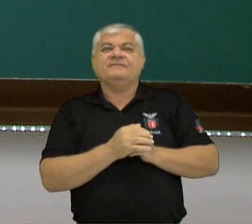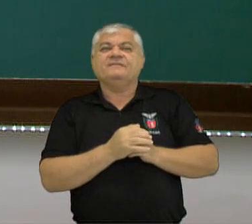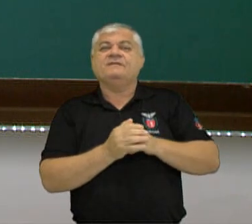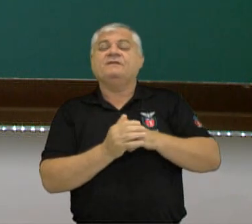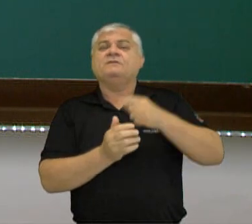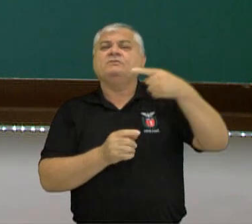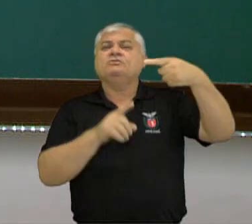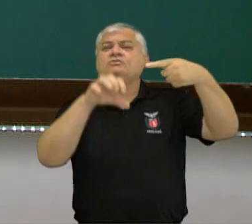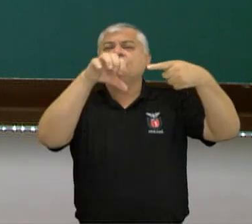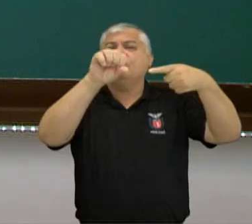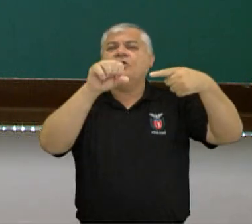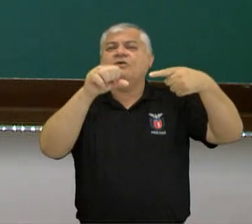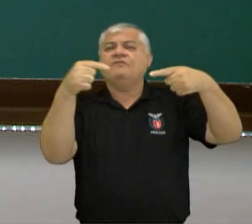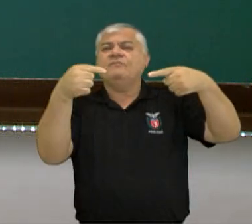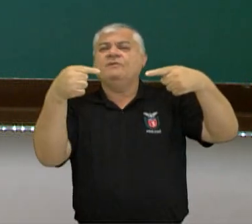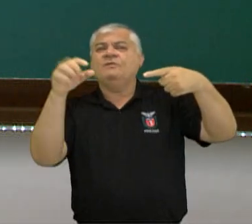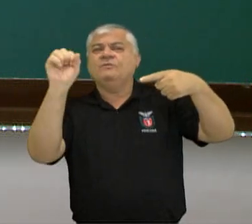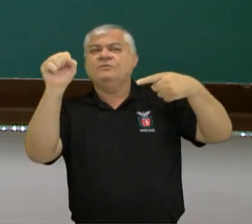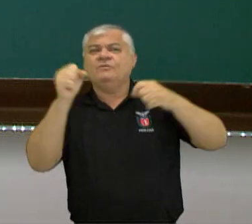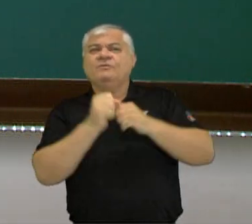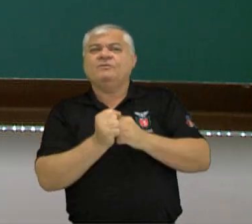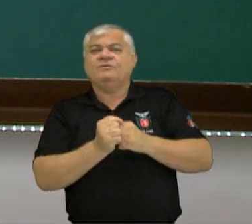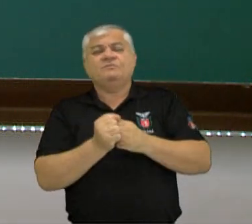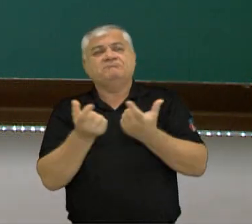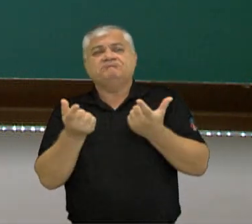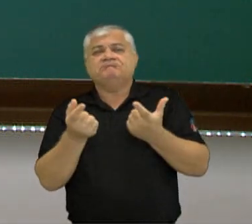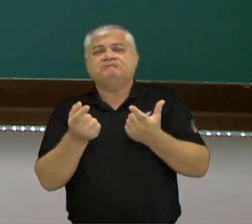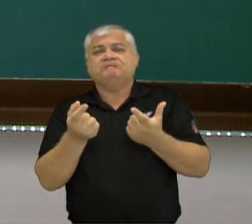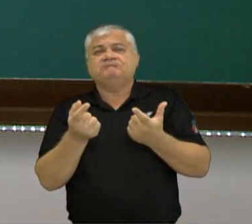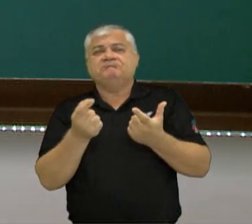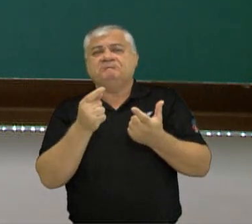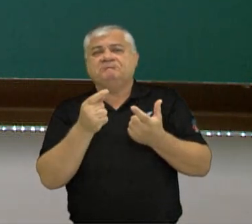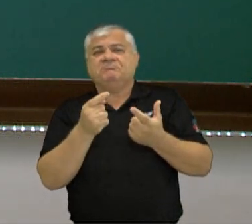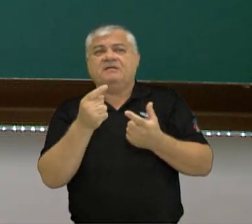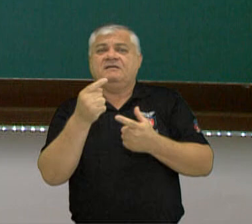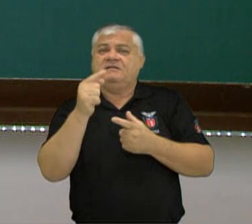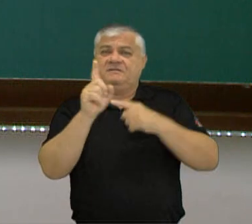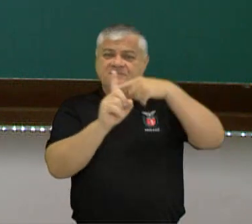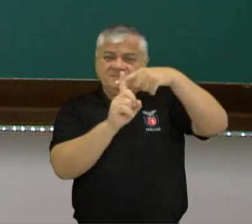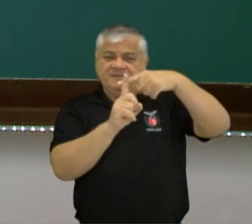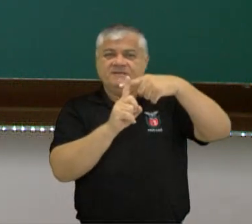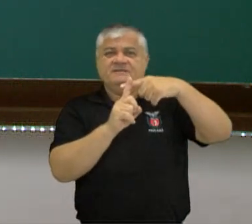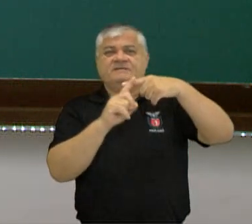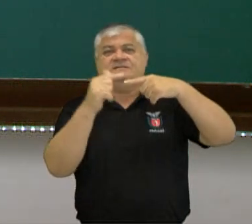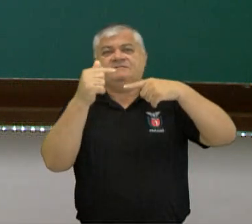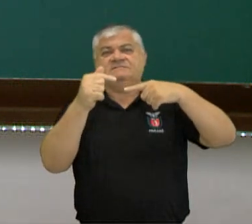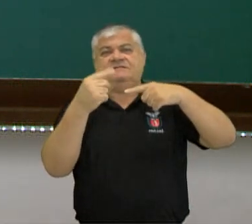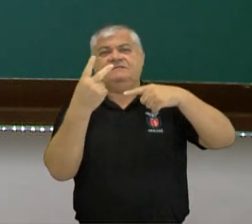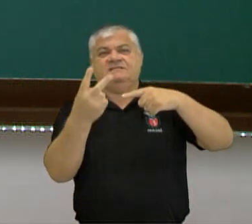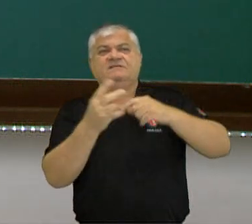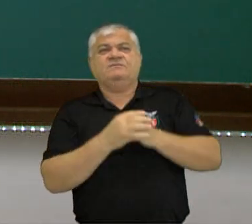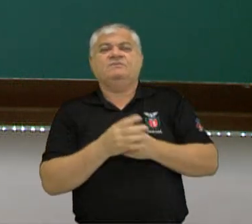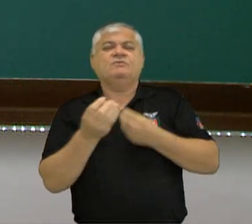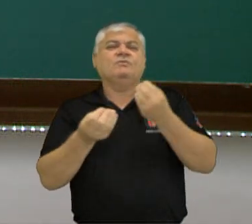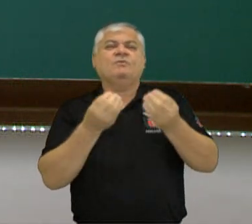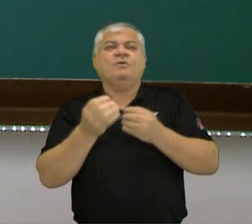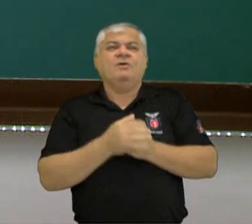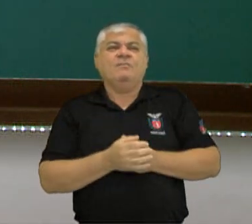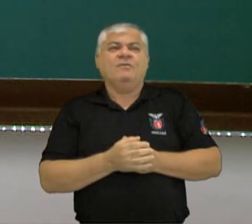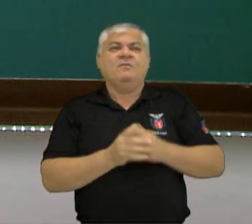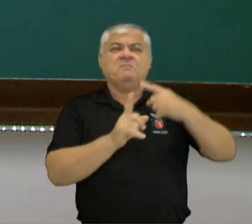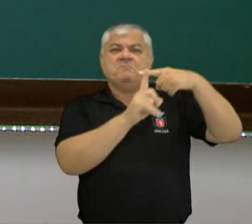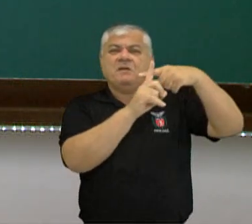9 vezes 8 é a tabuada, que a gente já sabe de cor. Menos com menos fica mais. E agora, para fazer essa continha aqui,